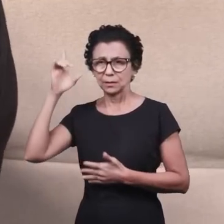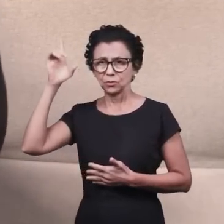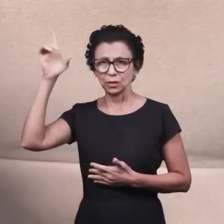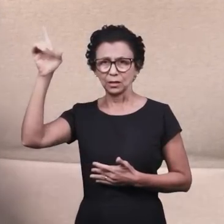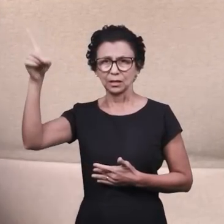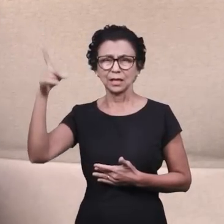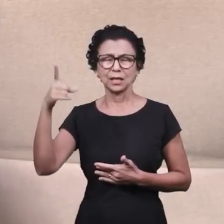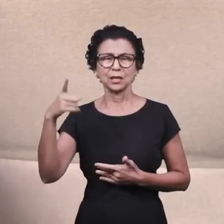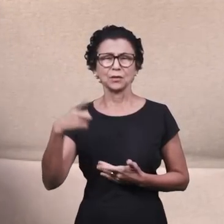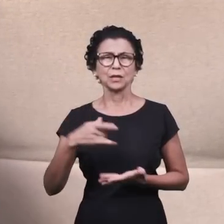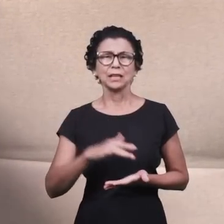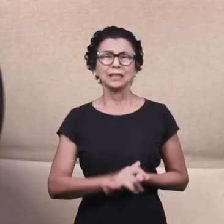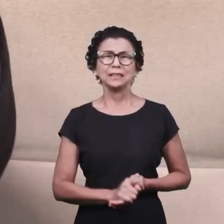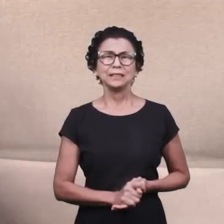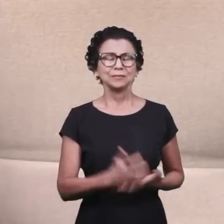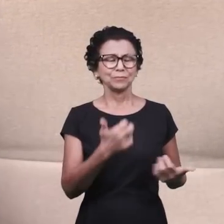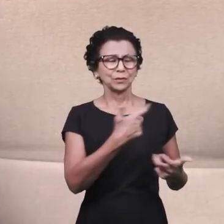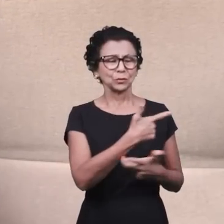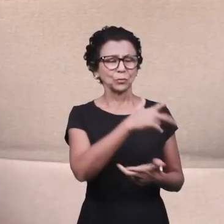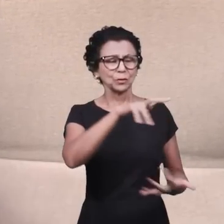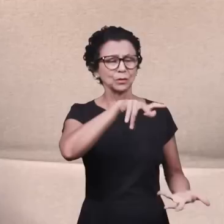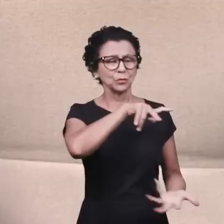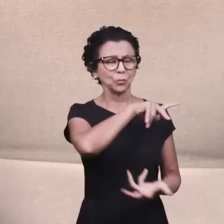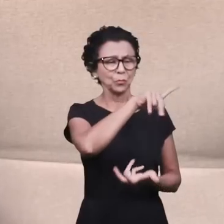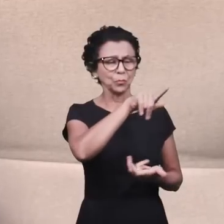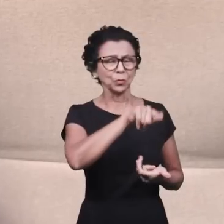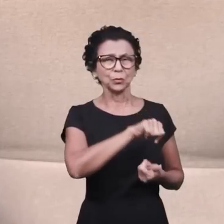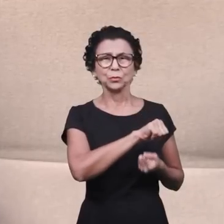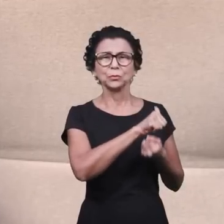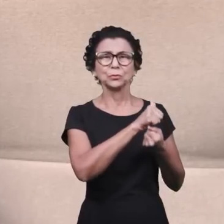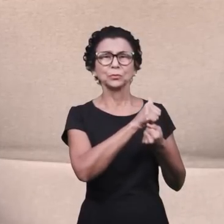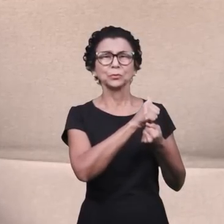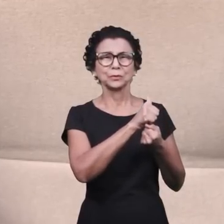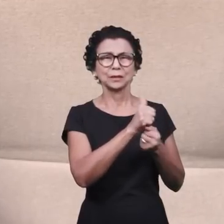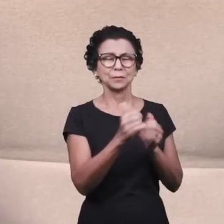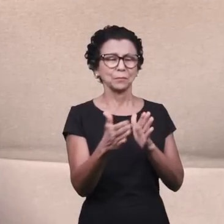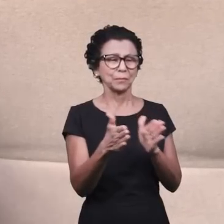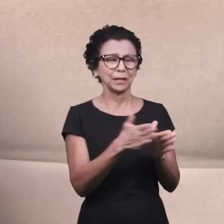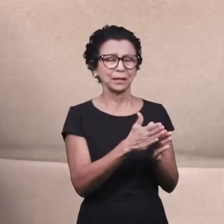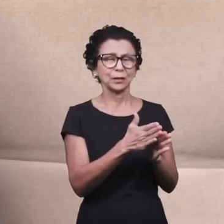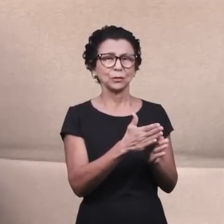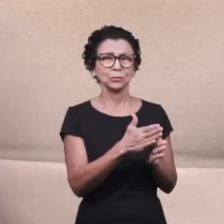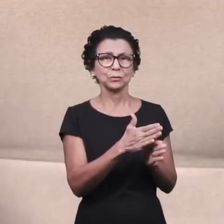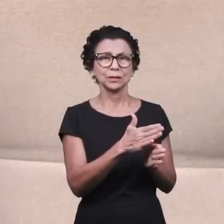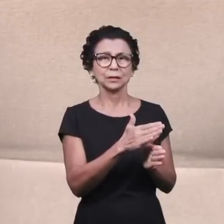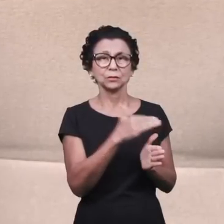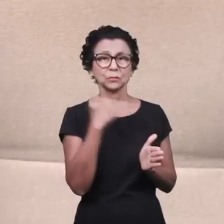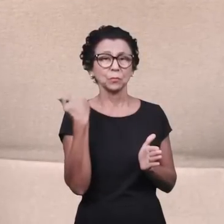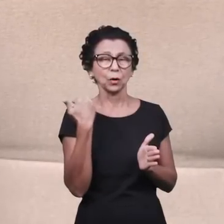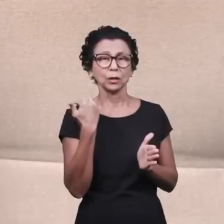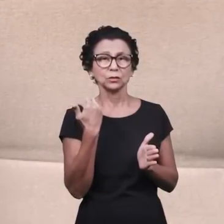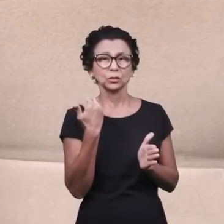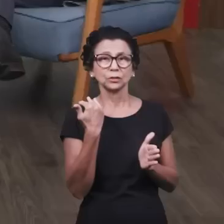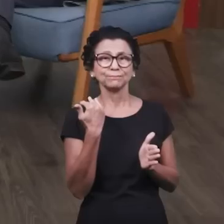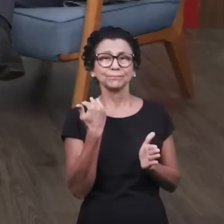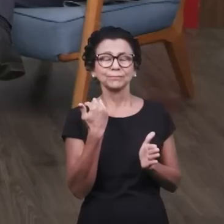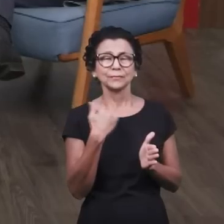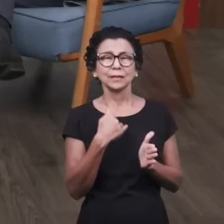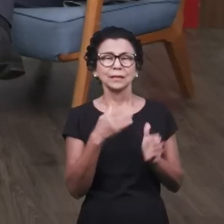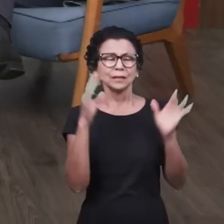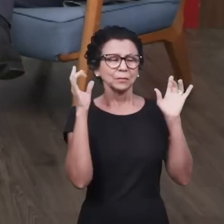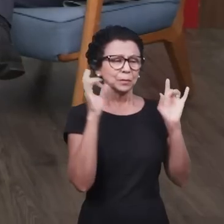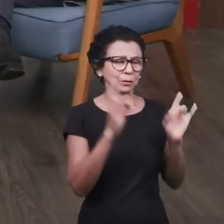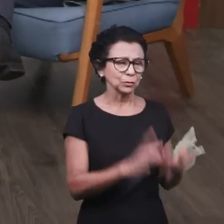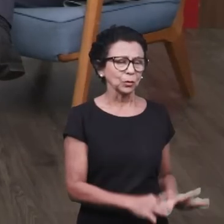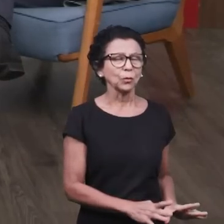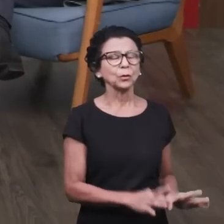nível temporal, racional, e entre naquele tempo que é o tempo eterno de Deus. Amém. Vamos